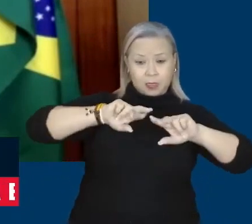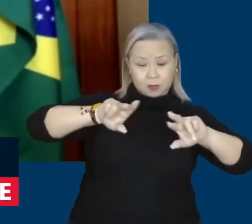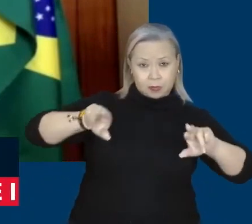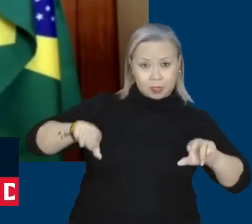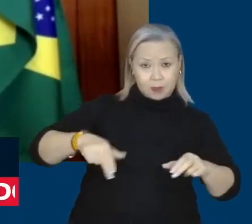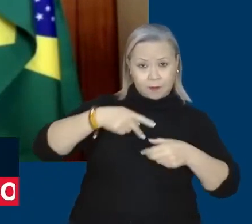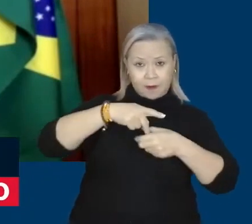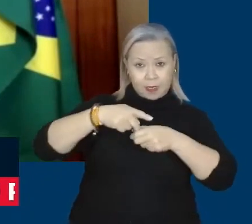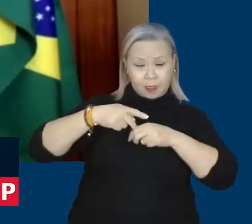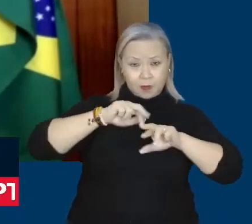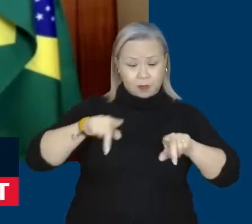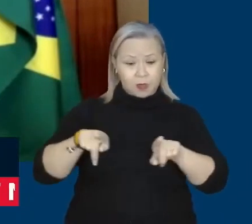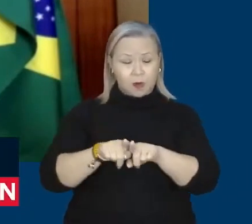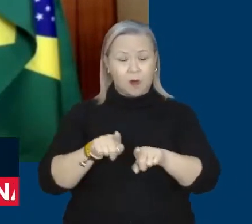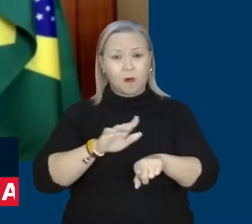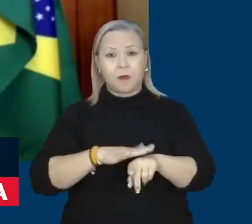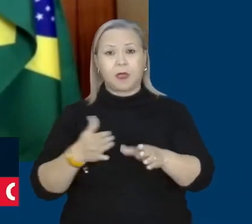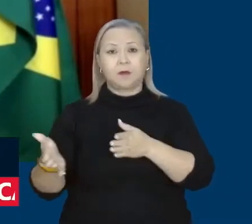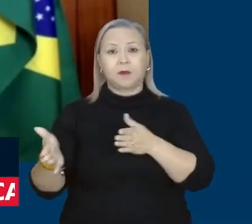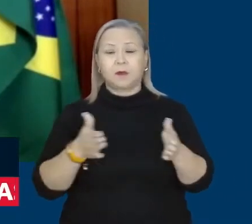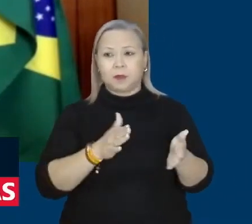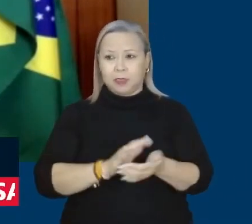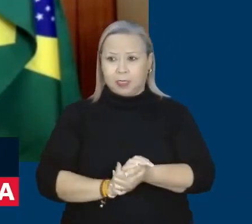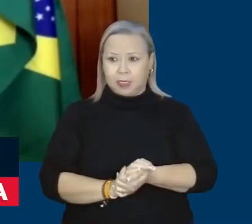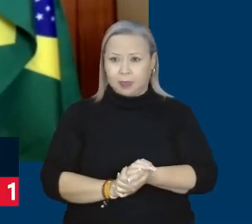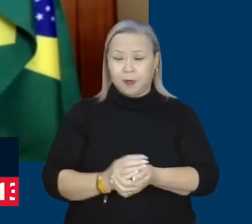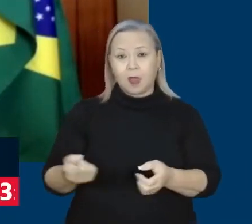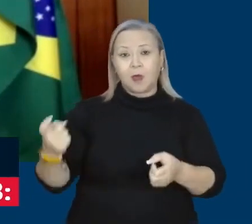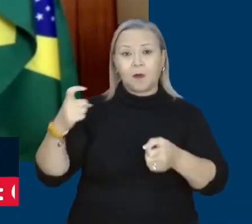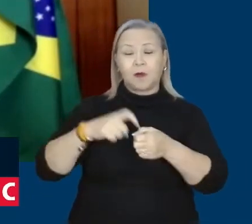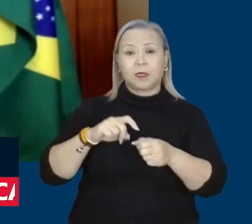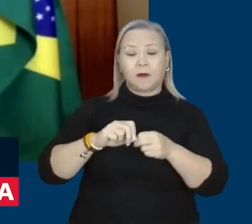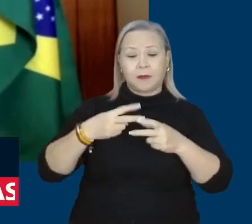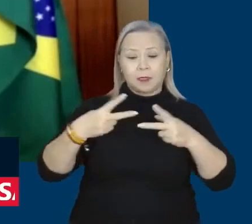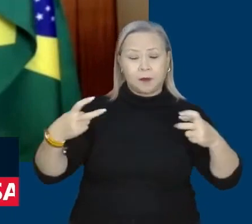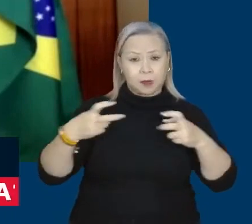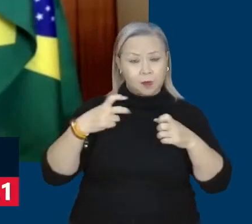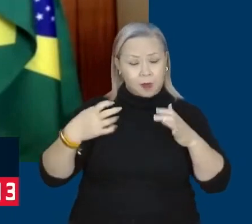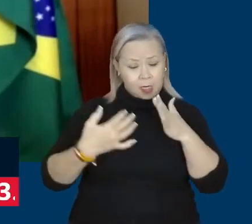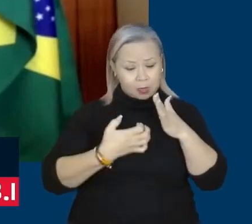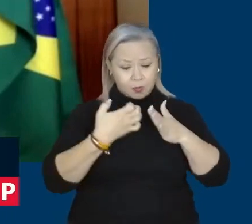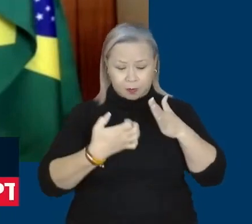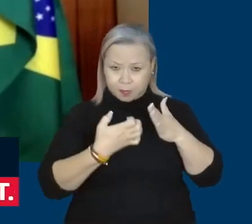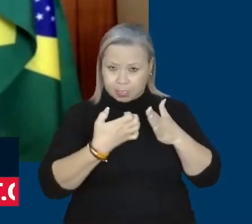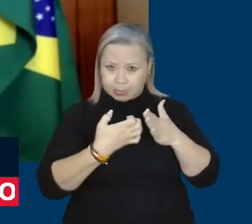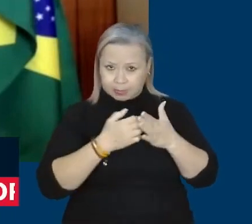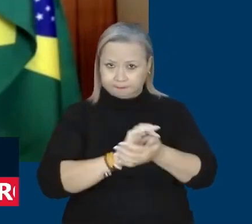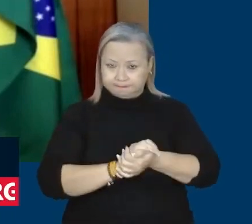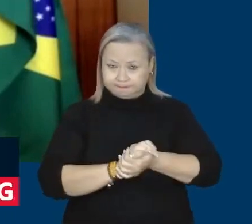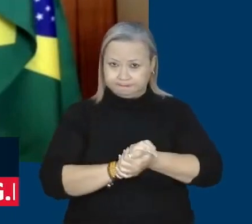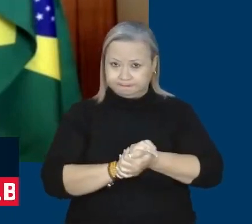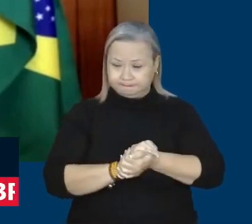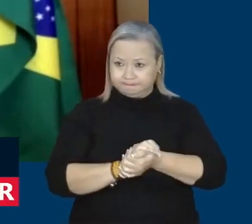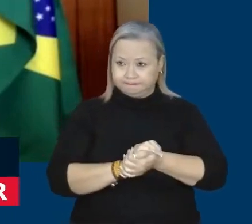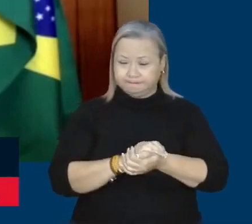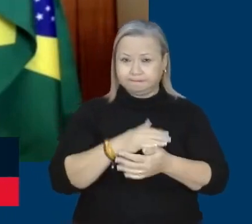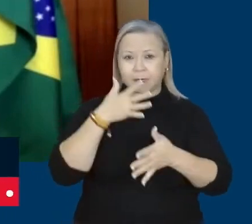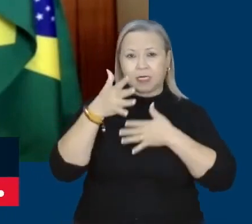combustíveis e, ao mesmo tempo, voltar a fazer da Petrobras uma empresa, a gente